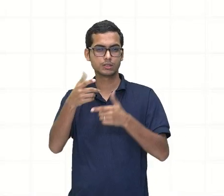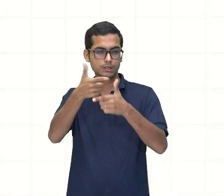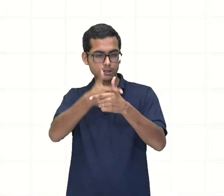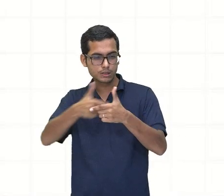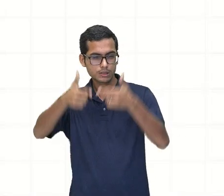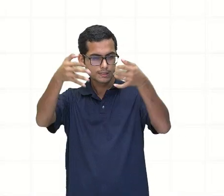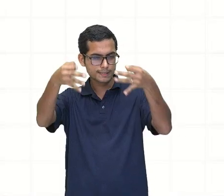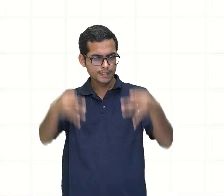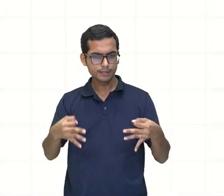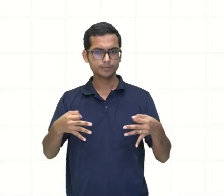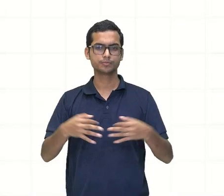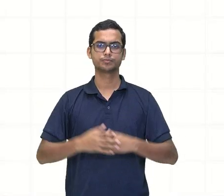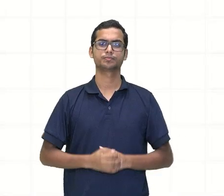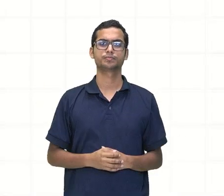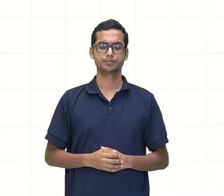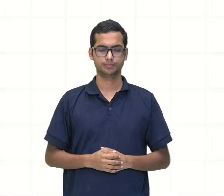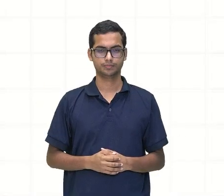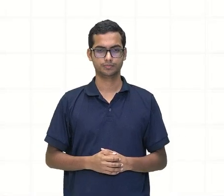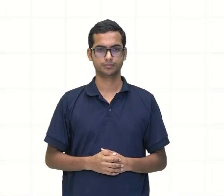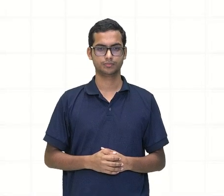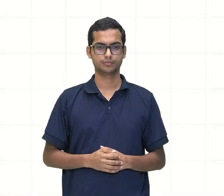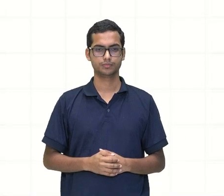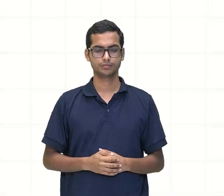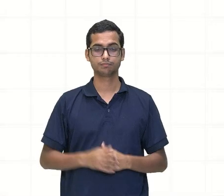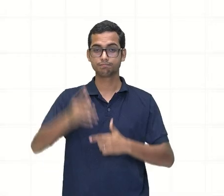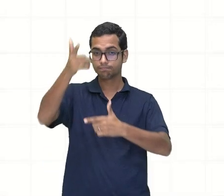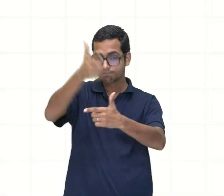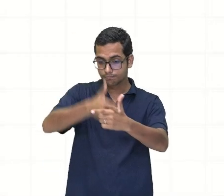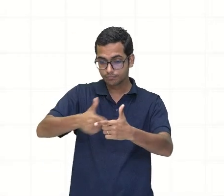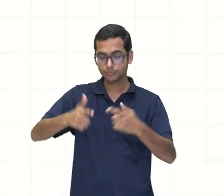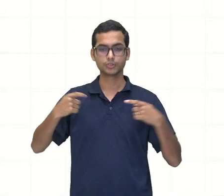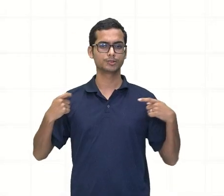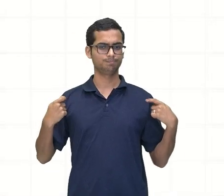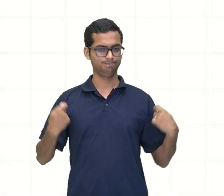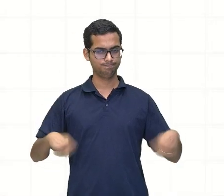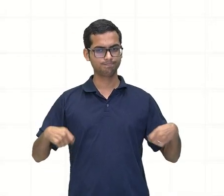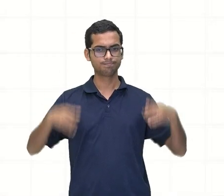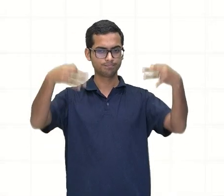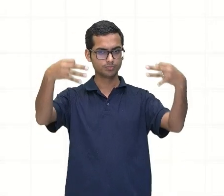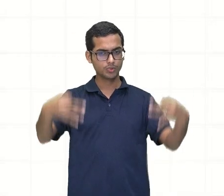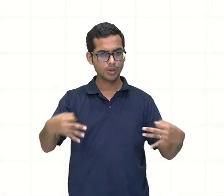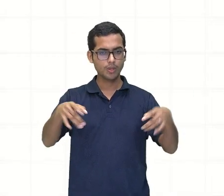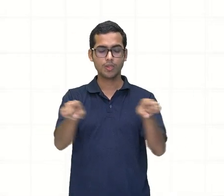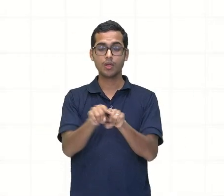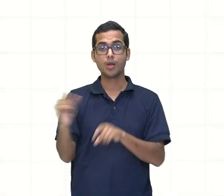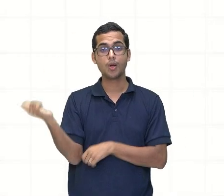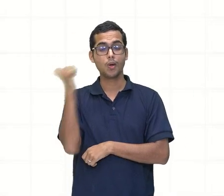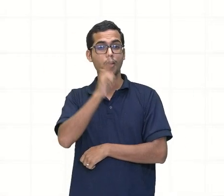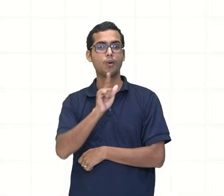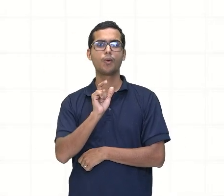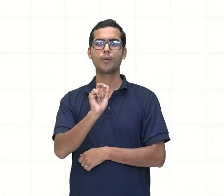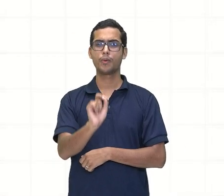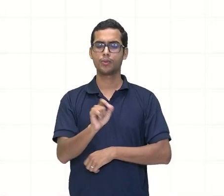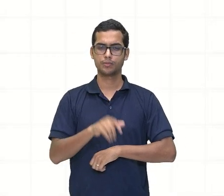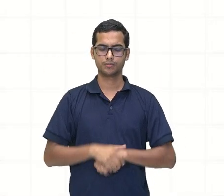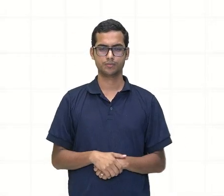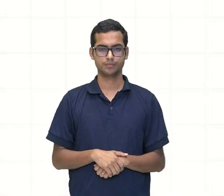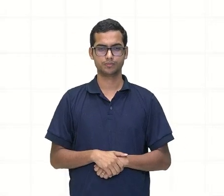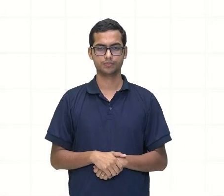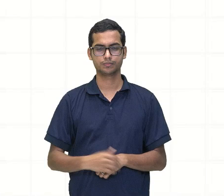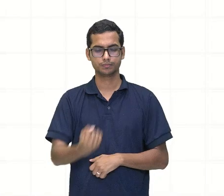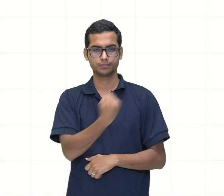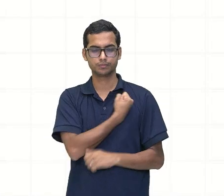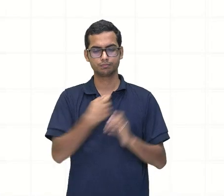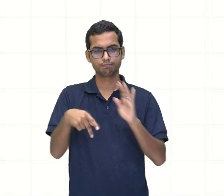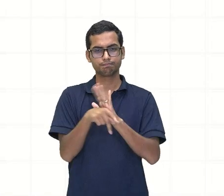minha divisão tem que ser exata para eu poder ter um